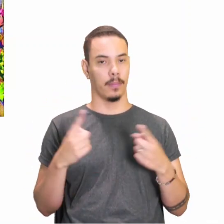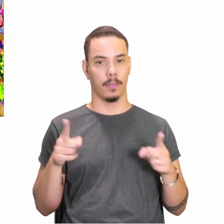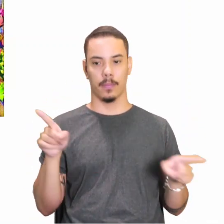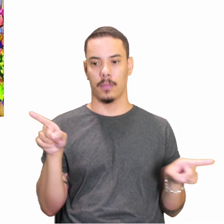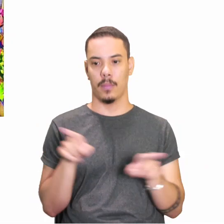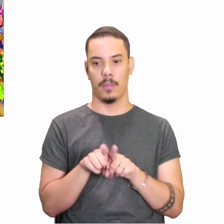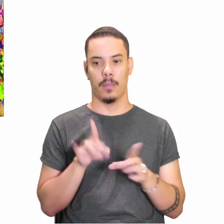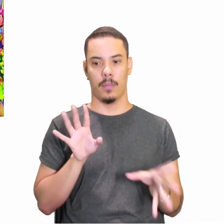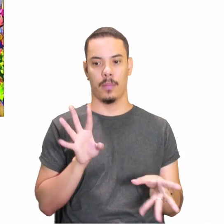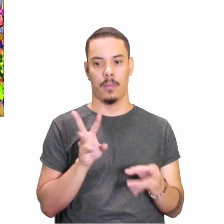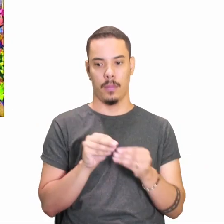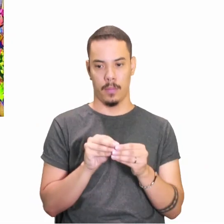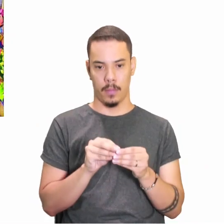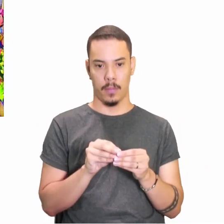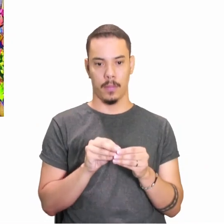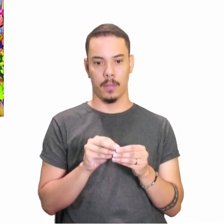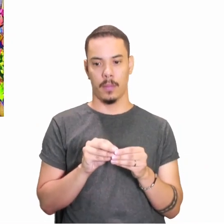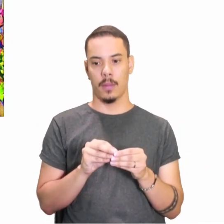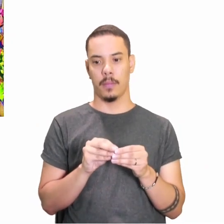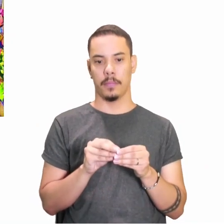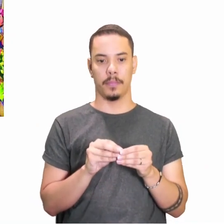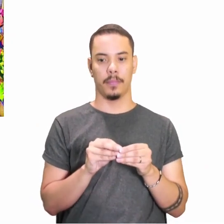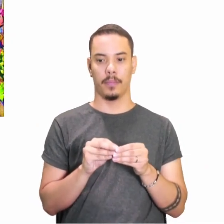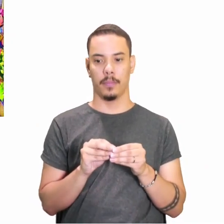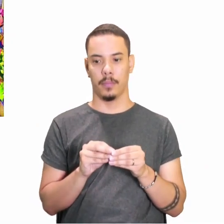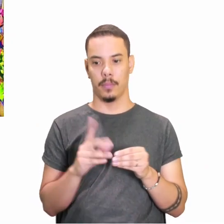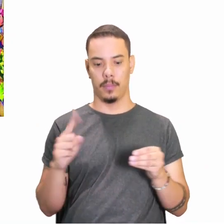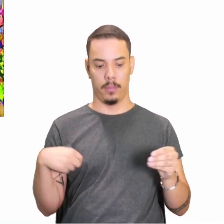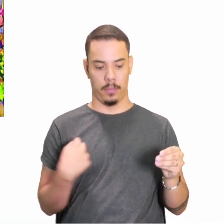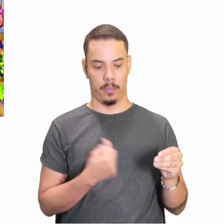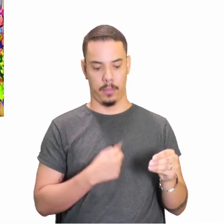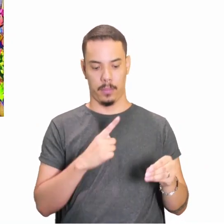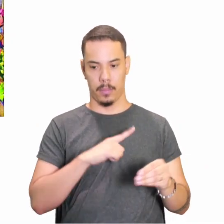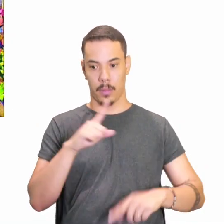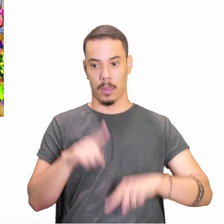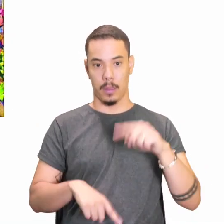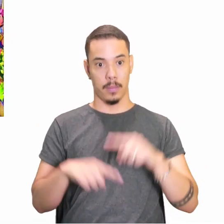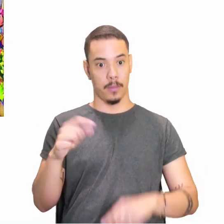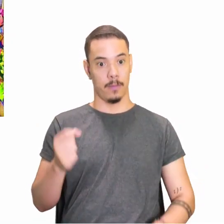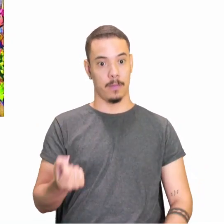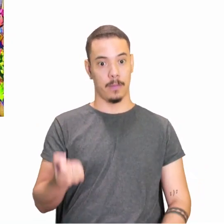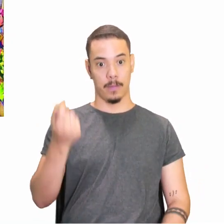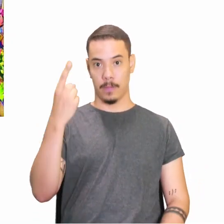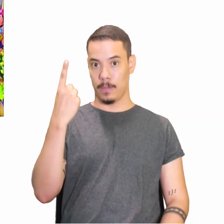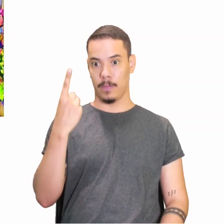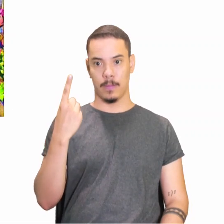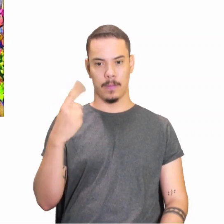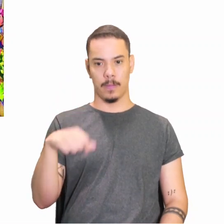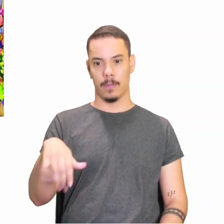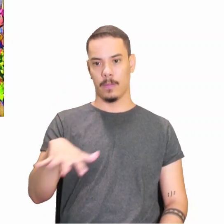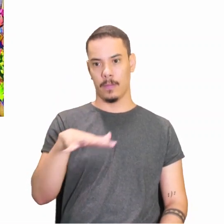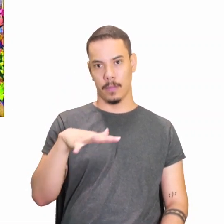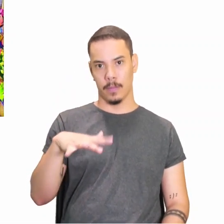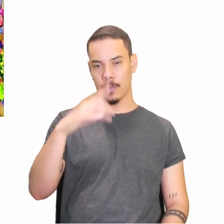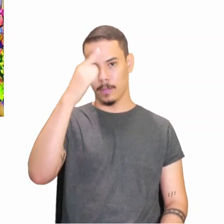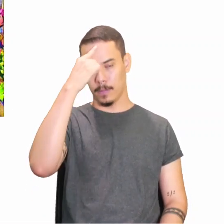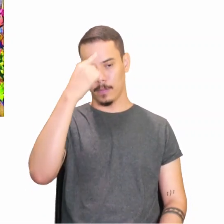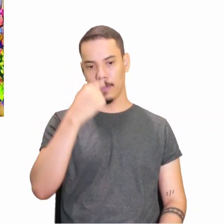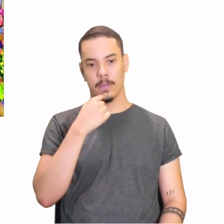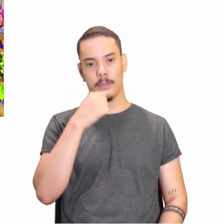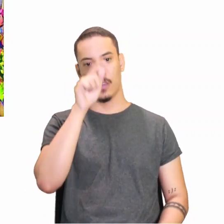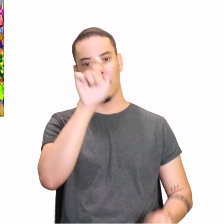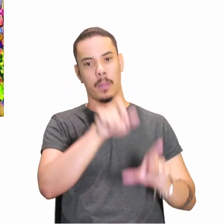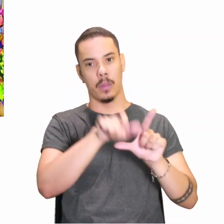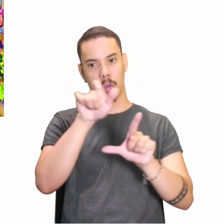curta, certo? E aí nós vamos ter aí elementos absurdos como cenário e personagens, né, que compõem